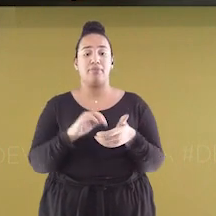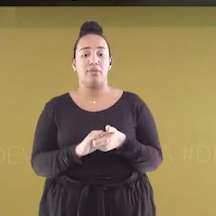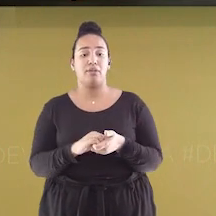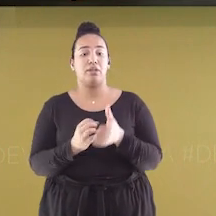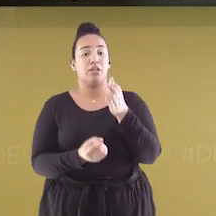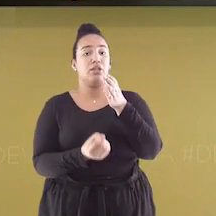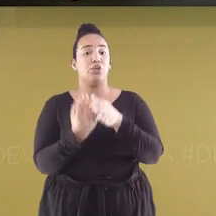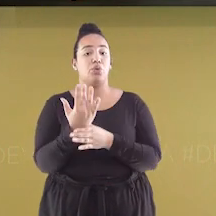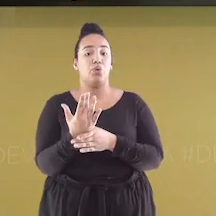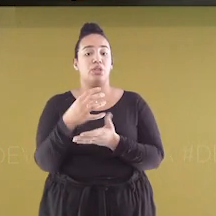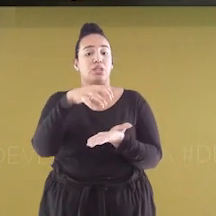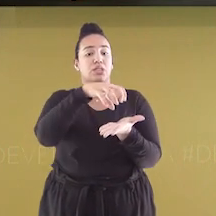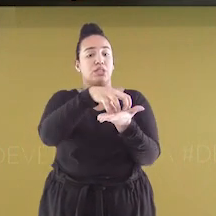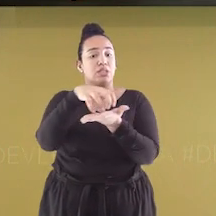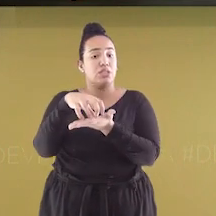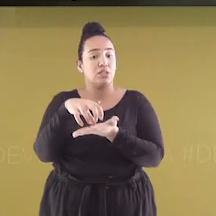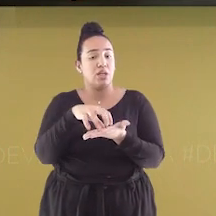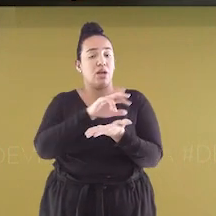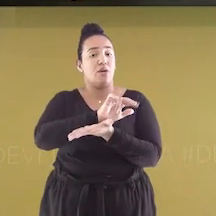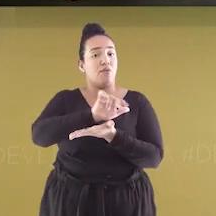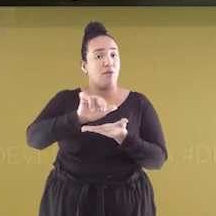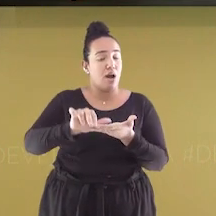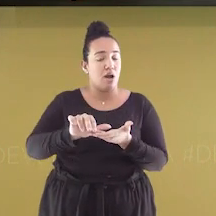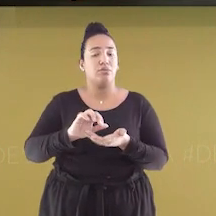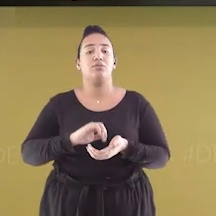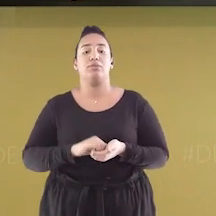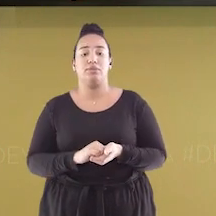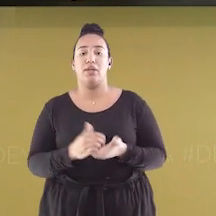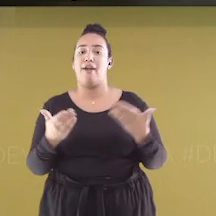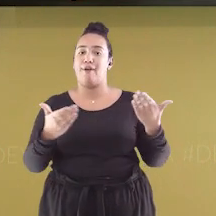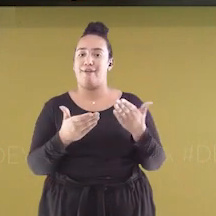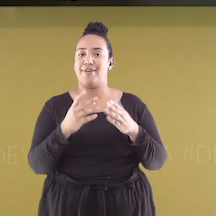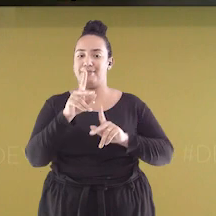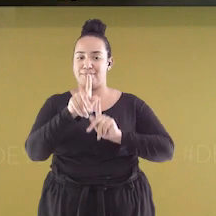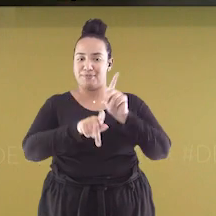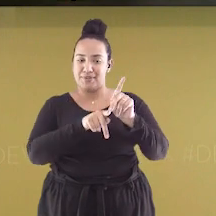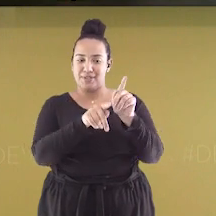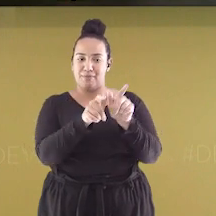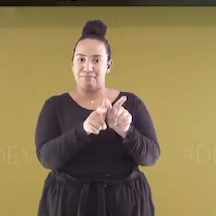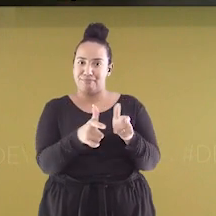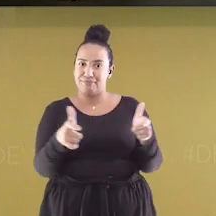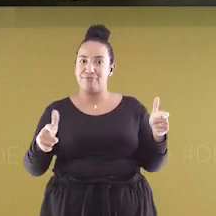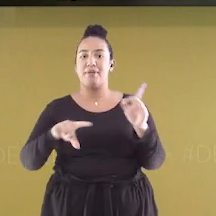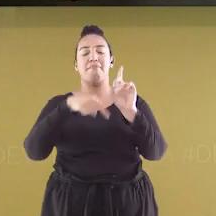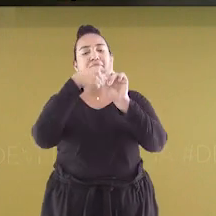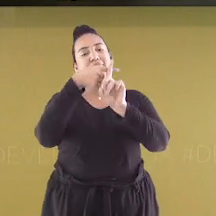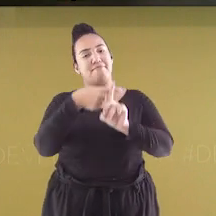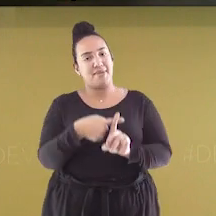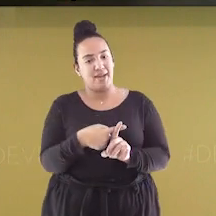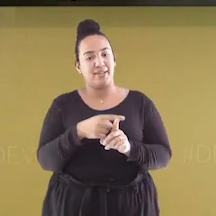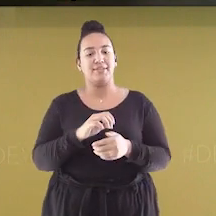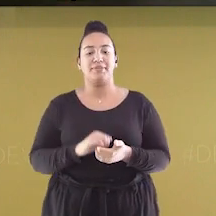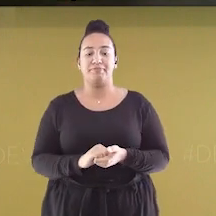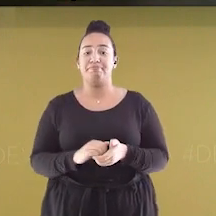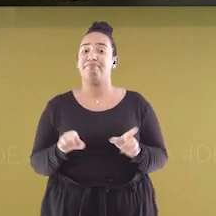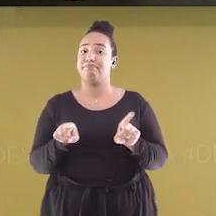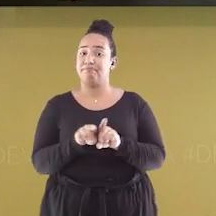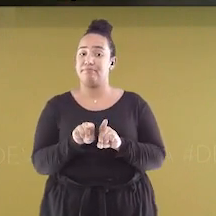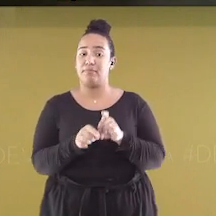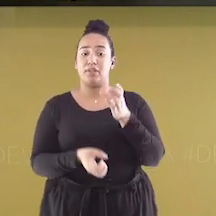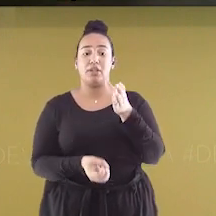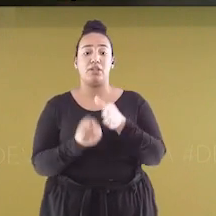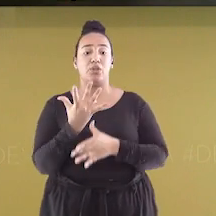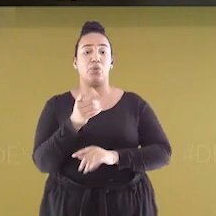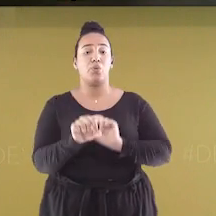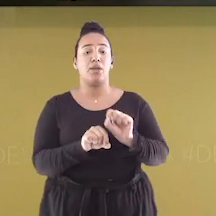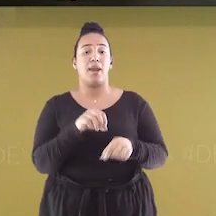urbanos foram surgindo e concentrando ainda mais pessoas. E com isso, o processo de